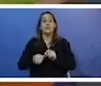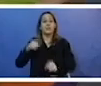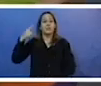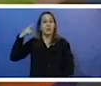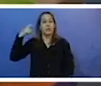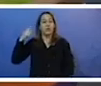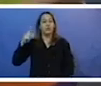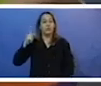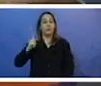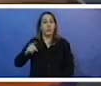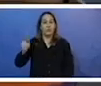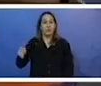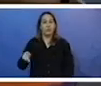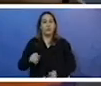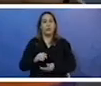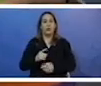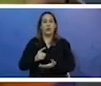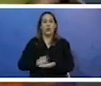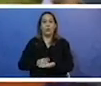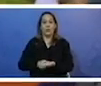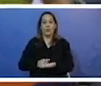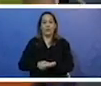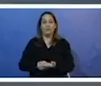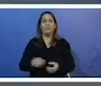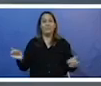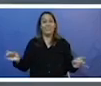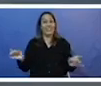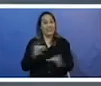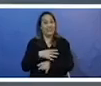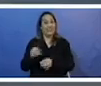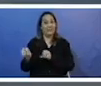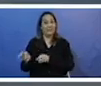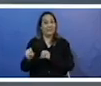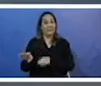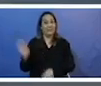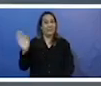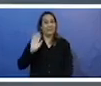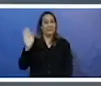professora. Combinado? E assim termina a nossa aula. Tchau, tchau!